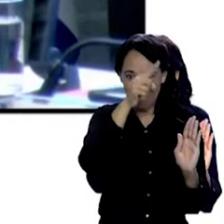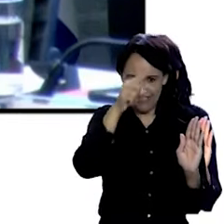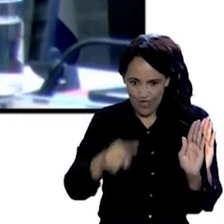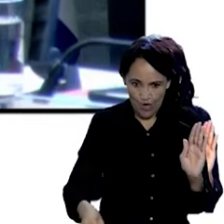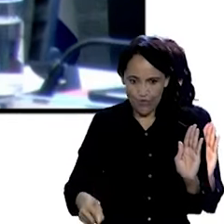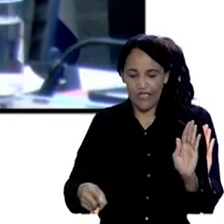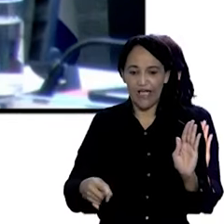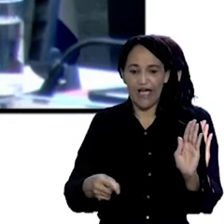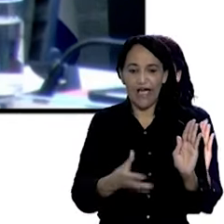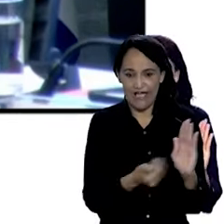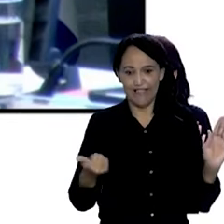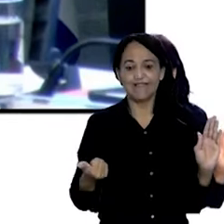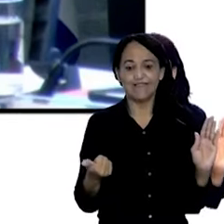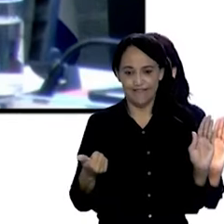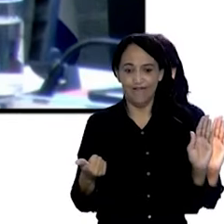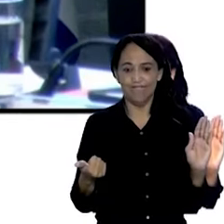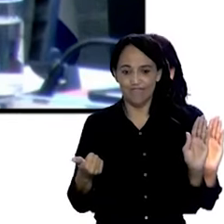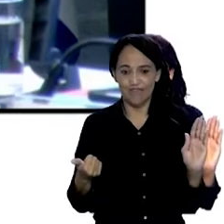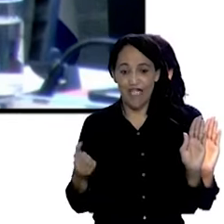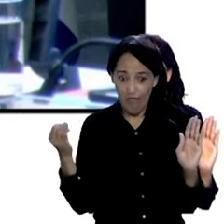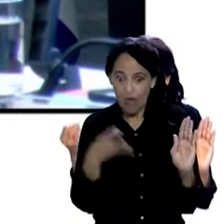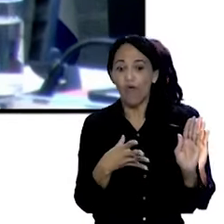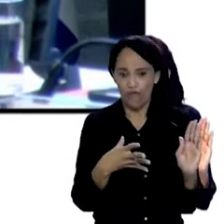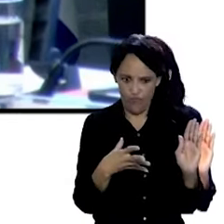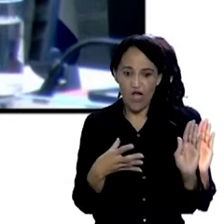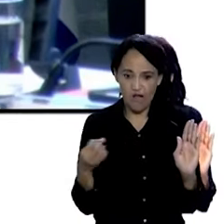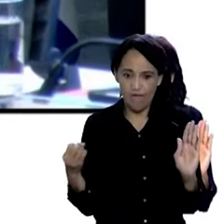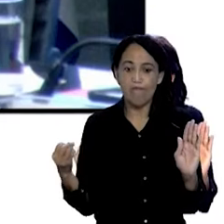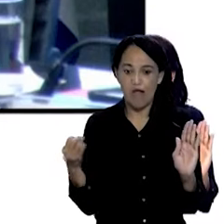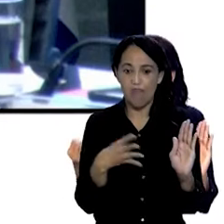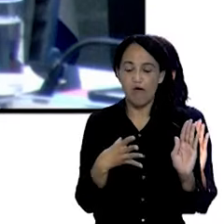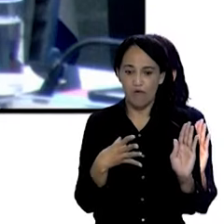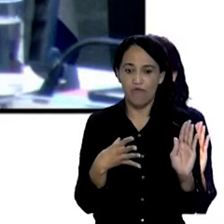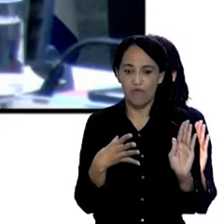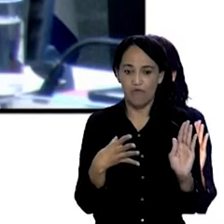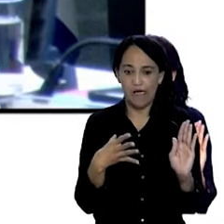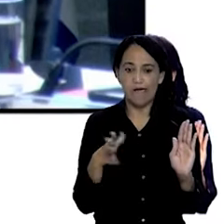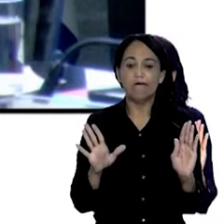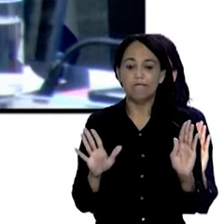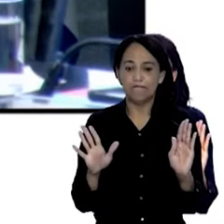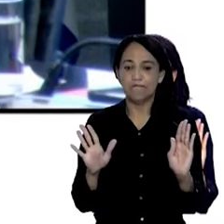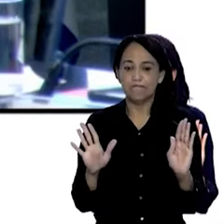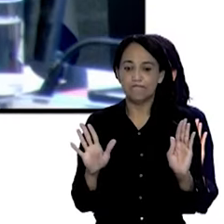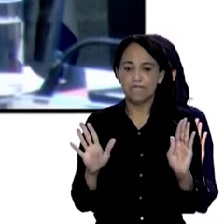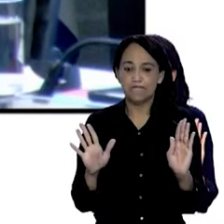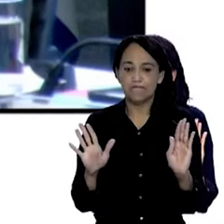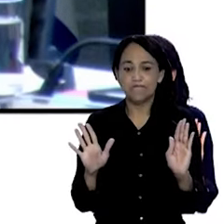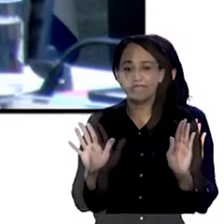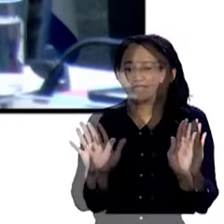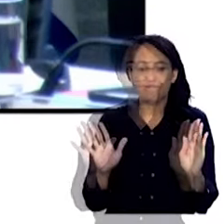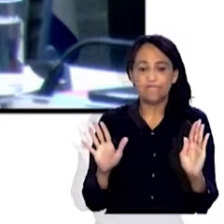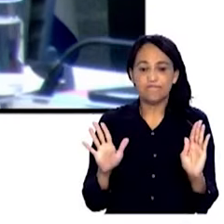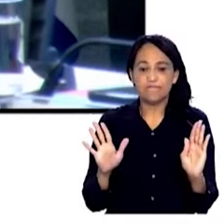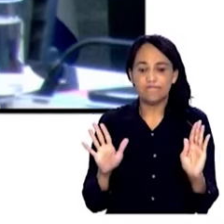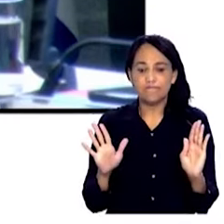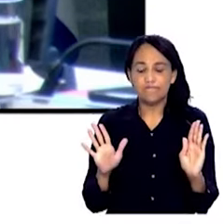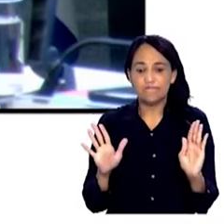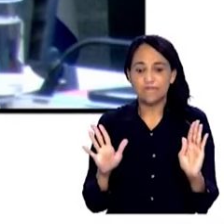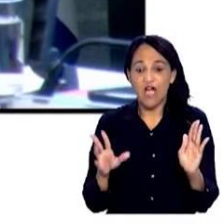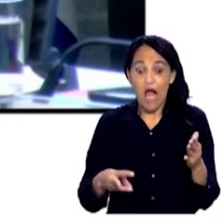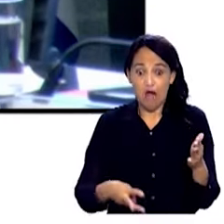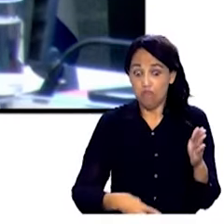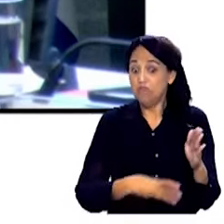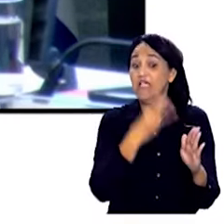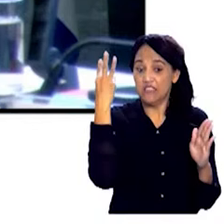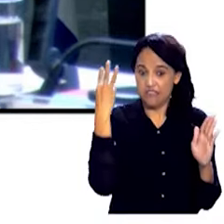Hum isso é no só um processo laboral Hum e vamos assumar um terceiro